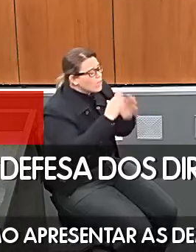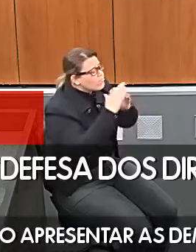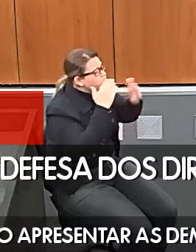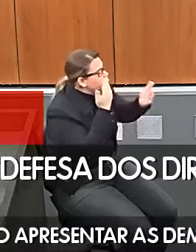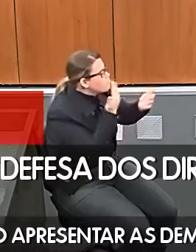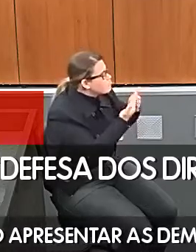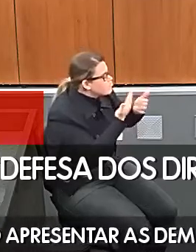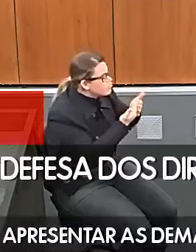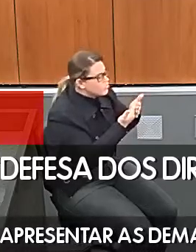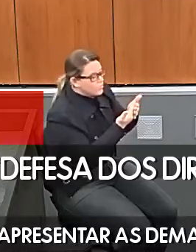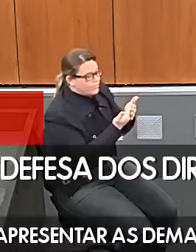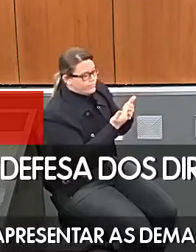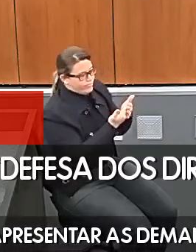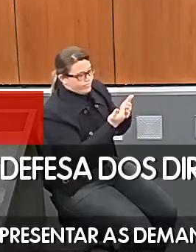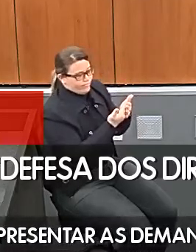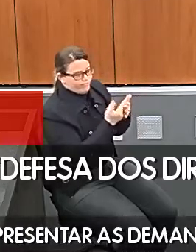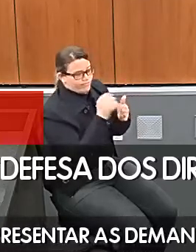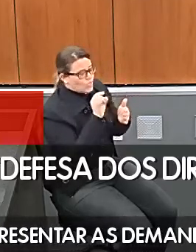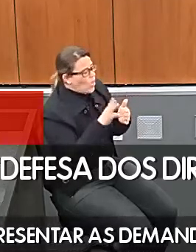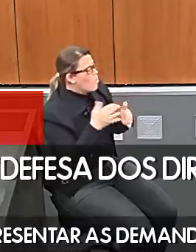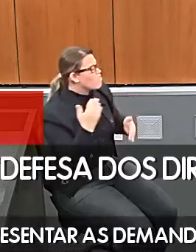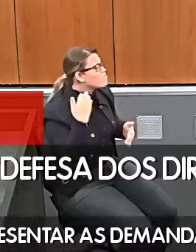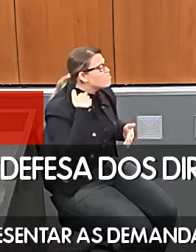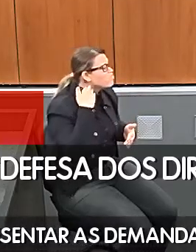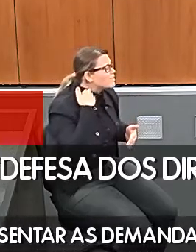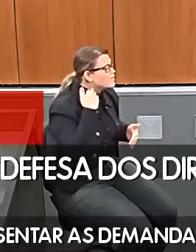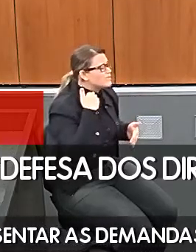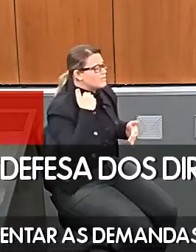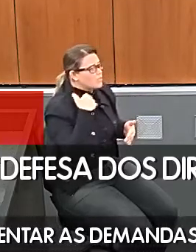acessibilidade zero. E aí nós famos,